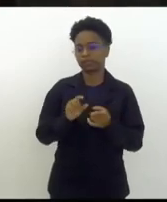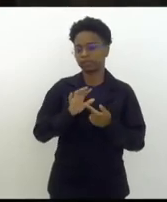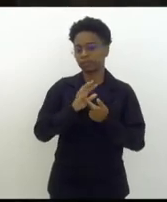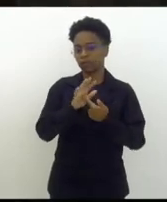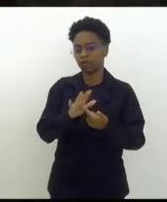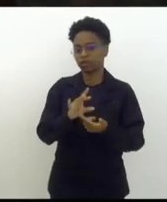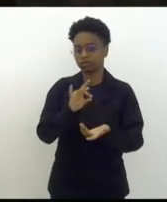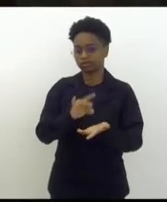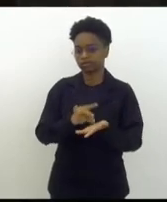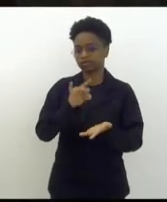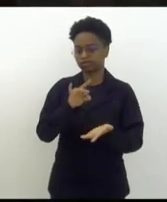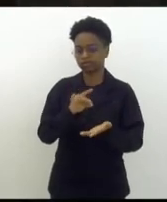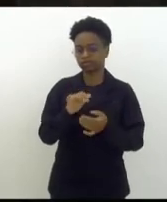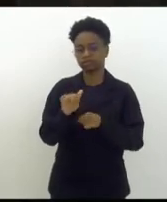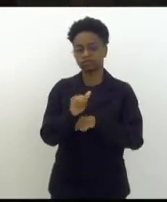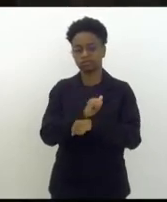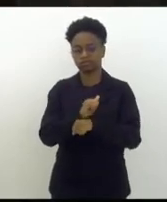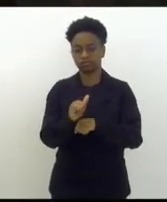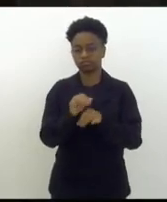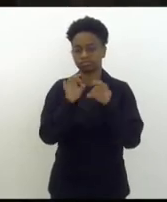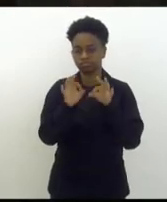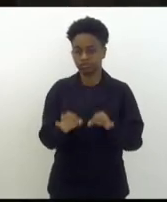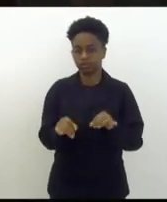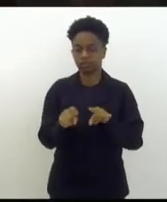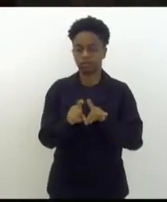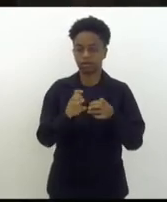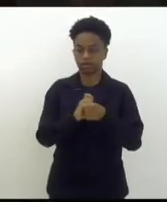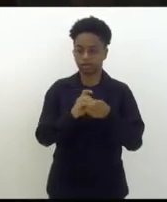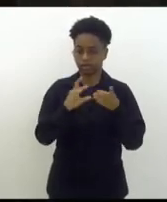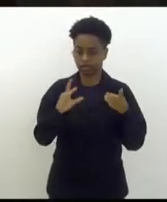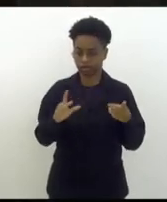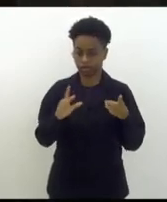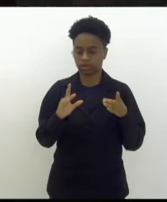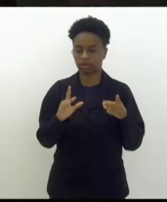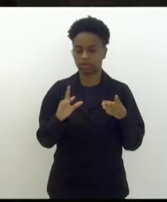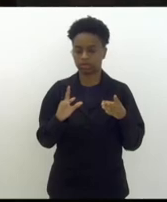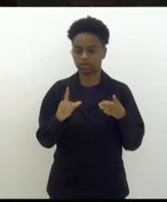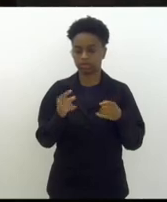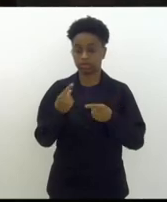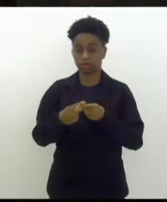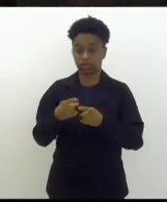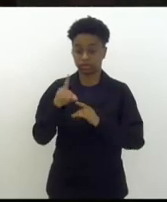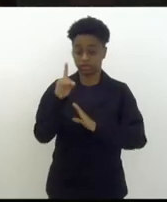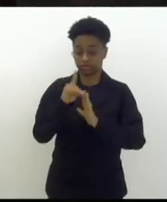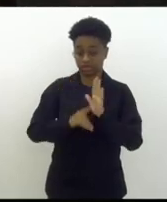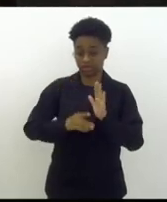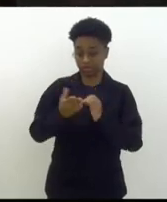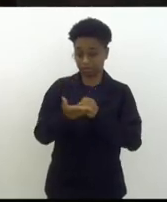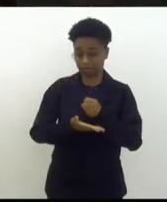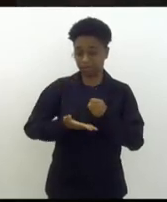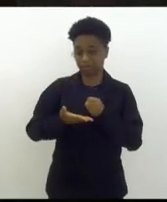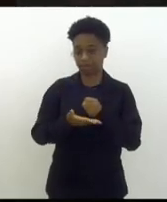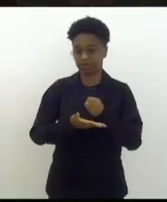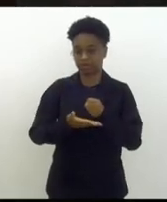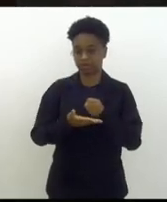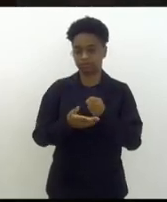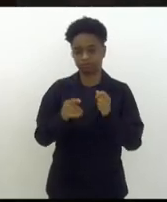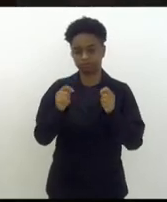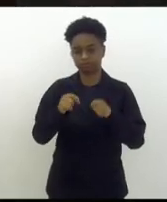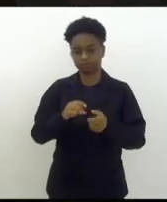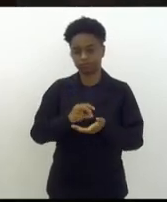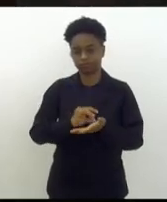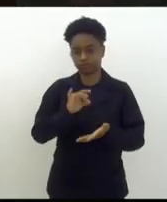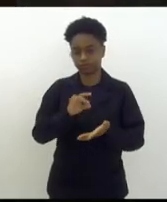legítimo e democrático para que os direitos mais fundamentais sejam